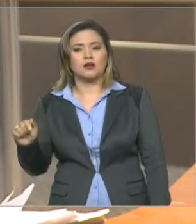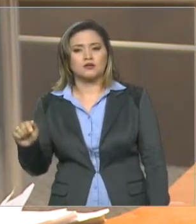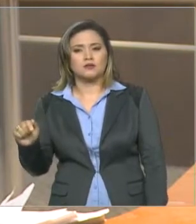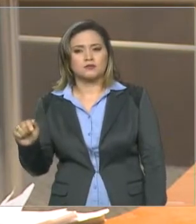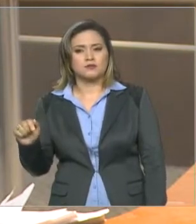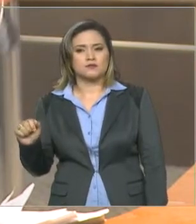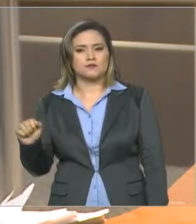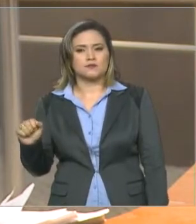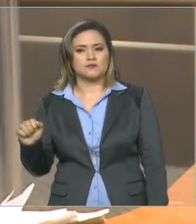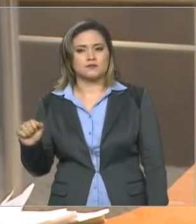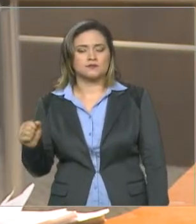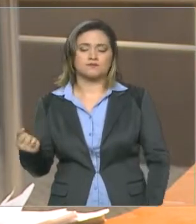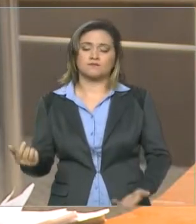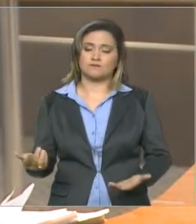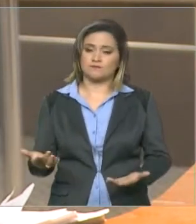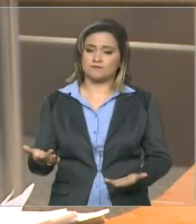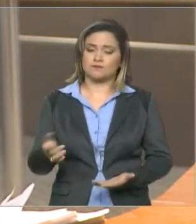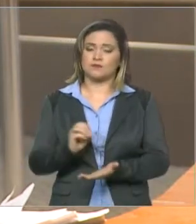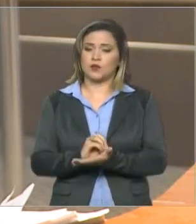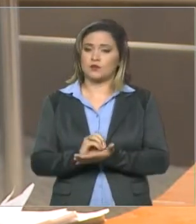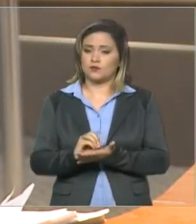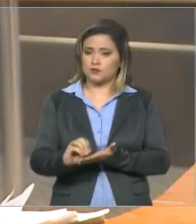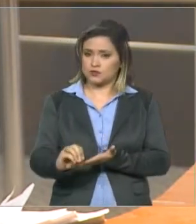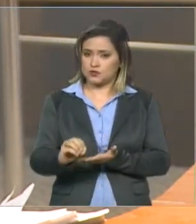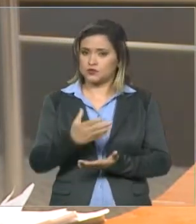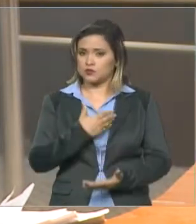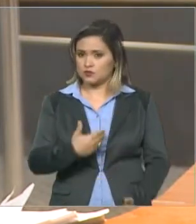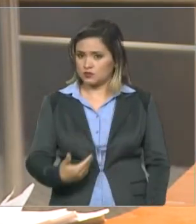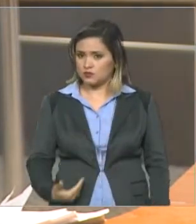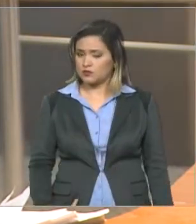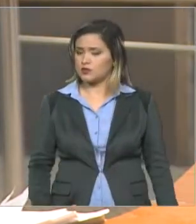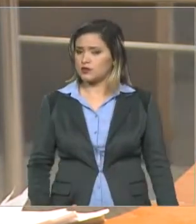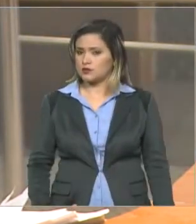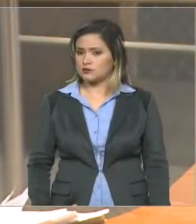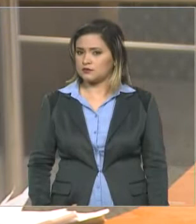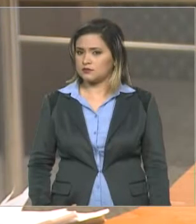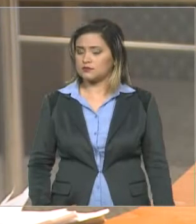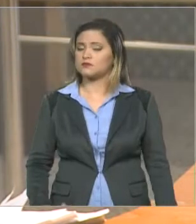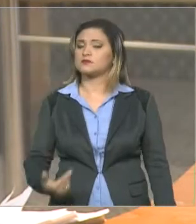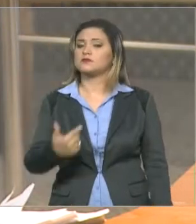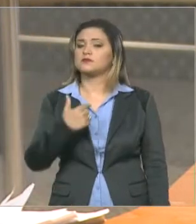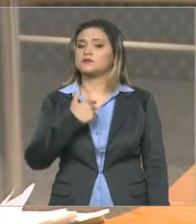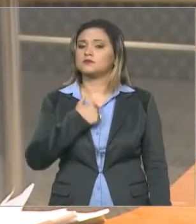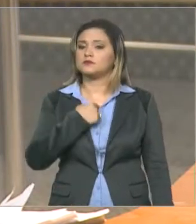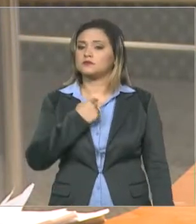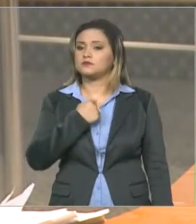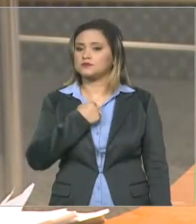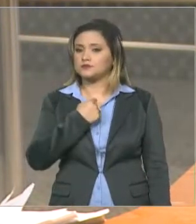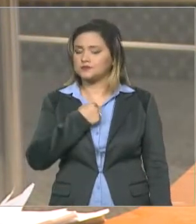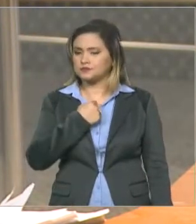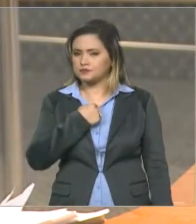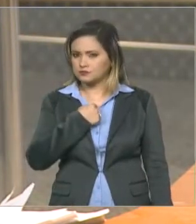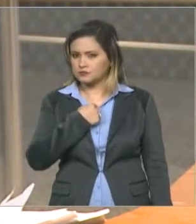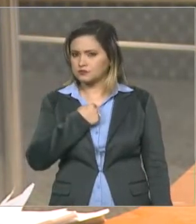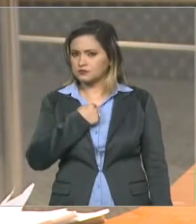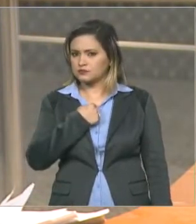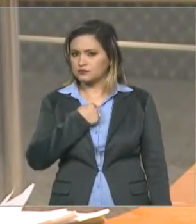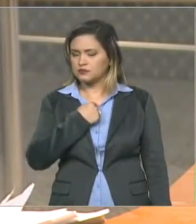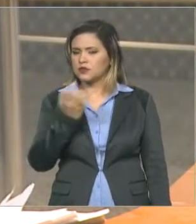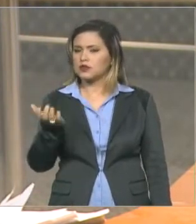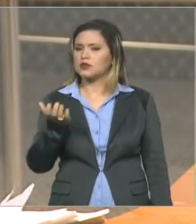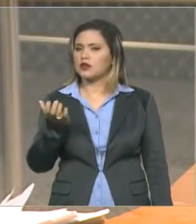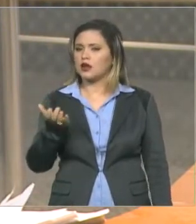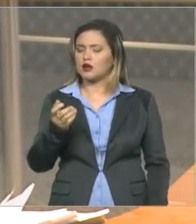aqui um ofício ao governo do Estado. E vou fazer questão, senhor presidente, vou fazer questão de